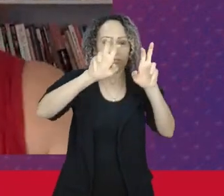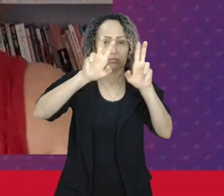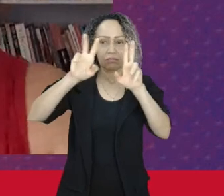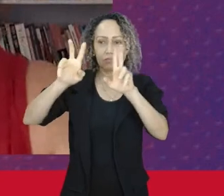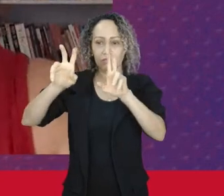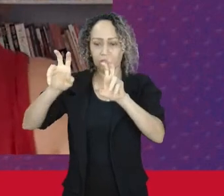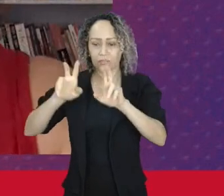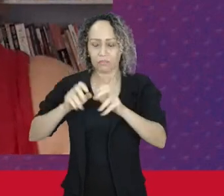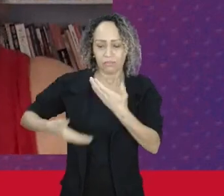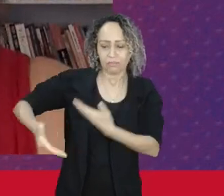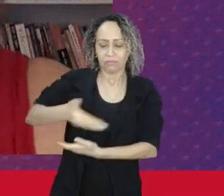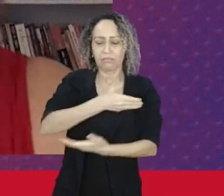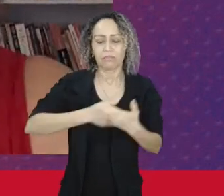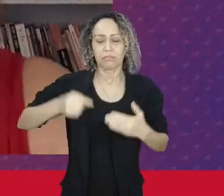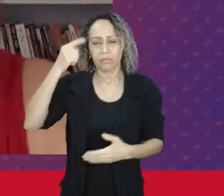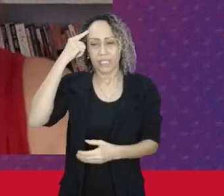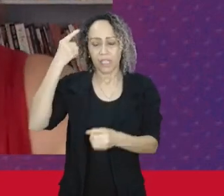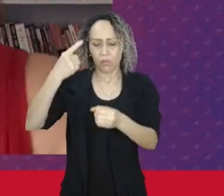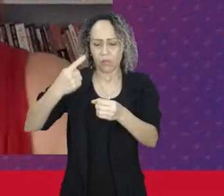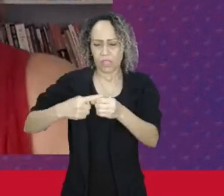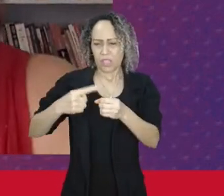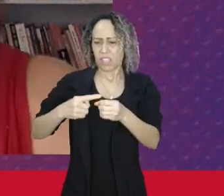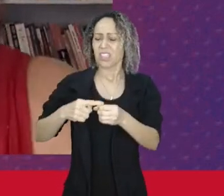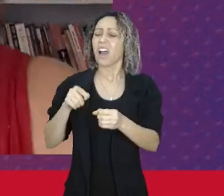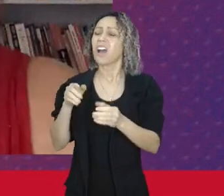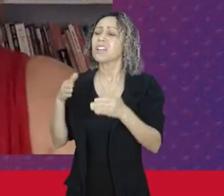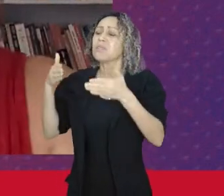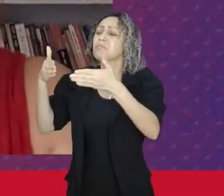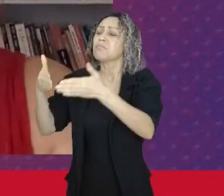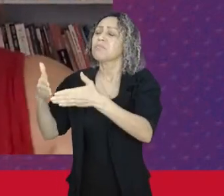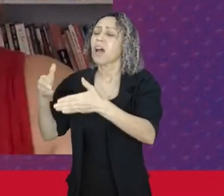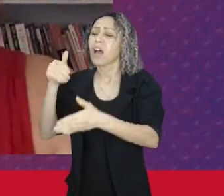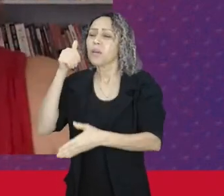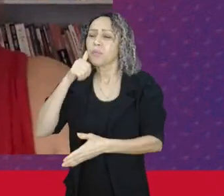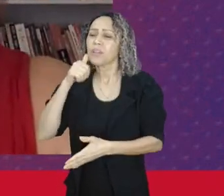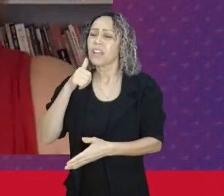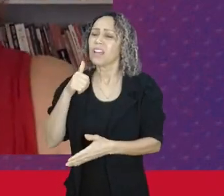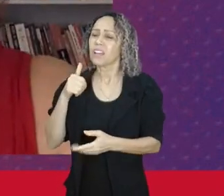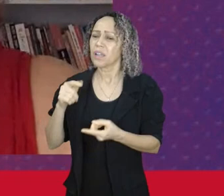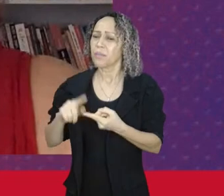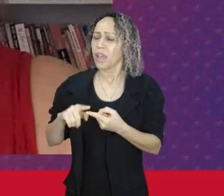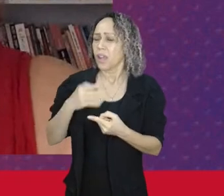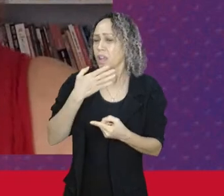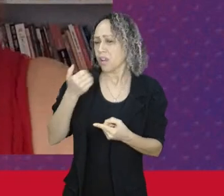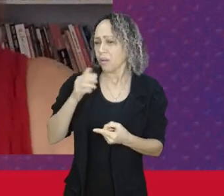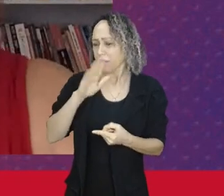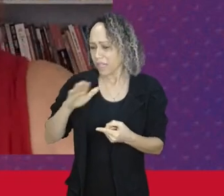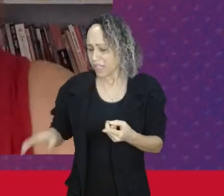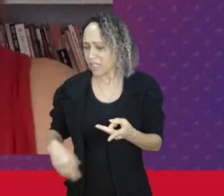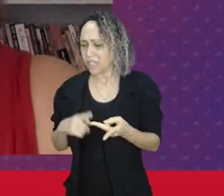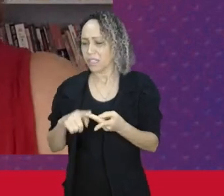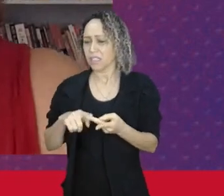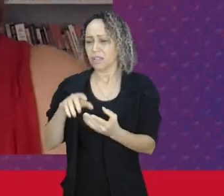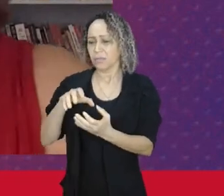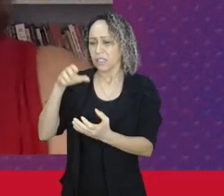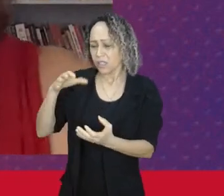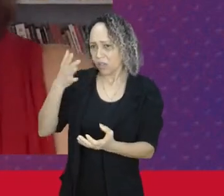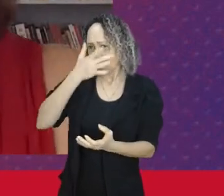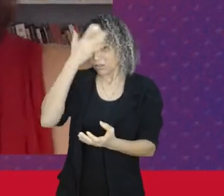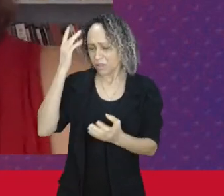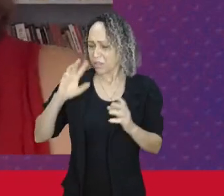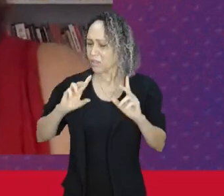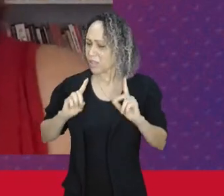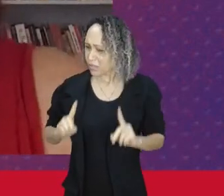mulheres é uma cidade que é melhor para crianças, para os idosos, para as pessoas com deficiência, porque